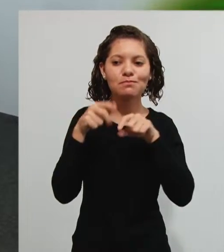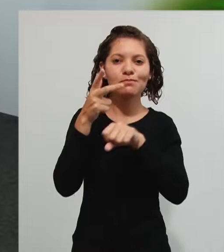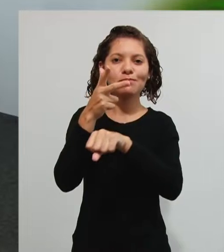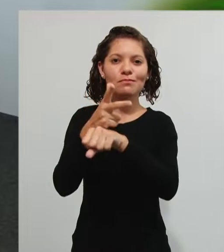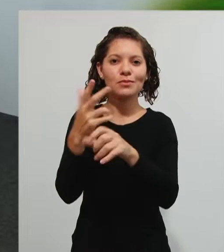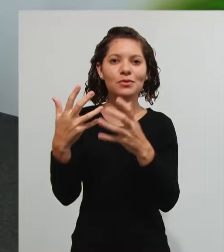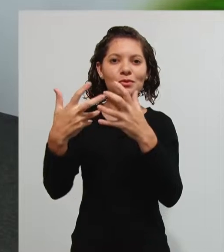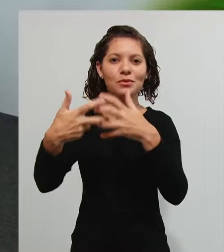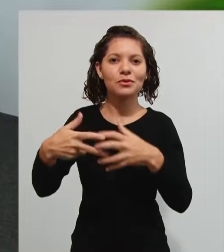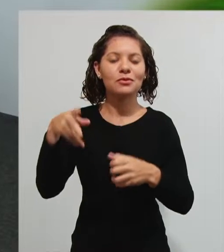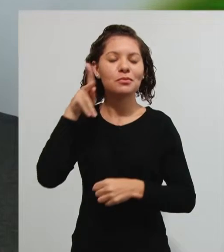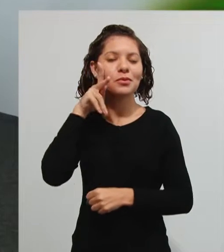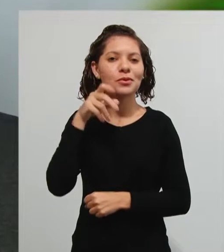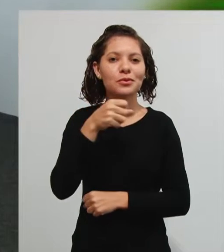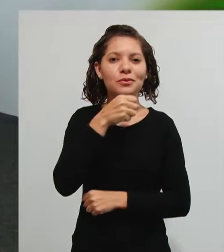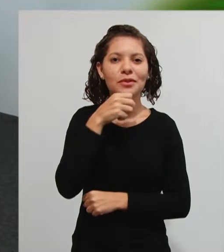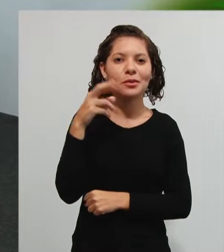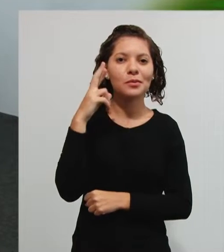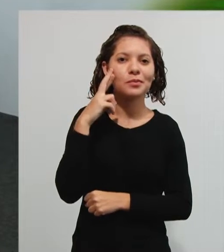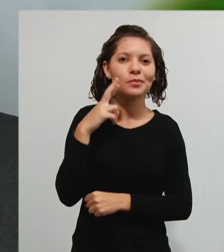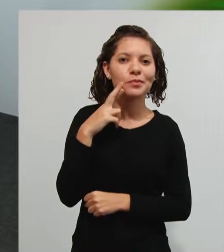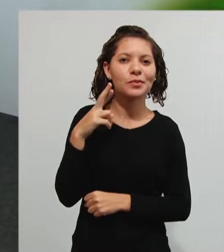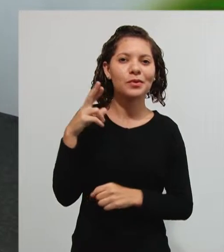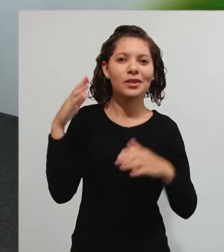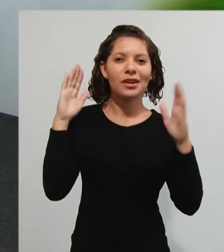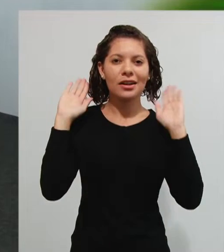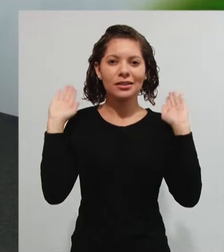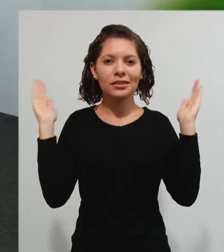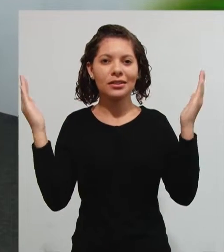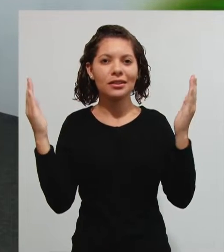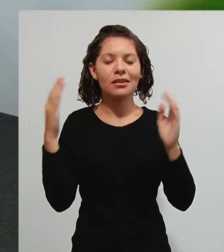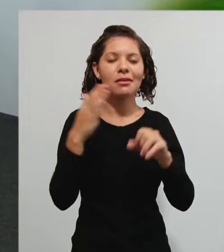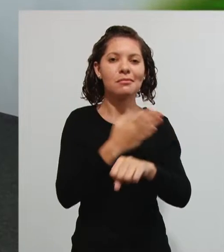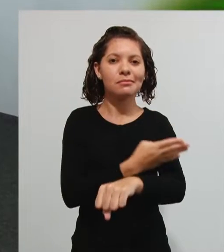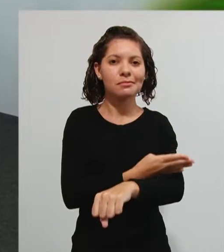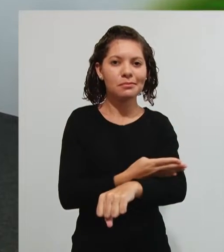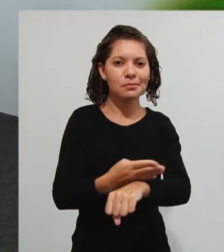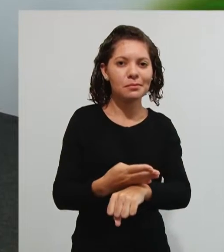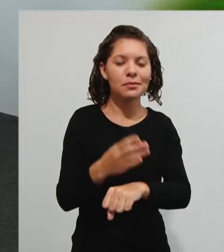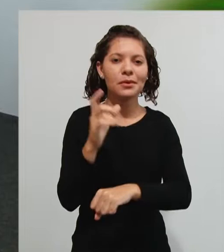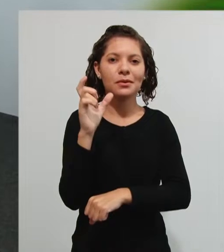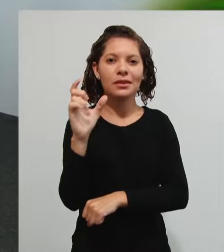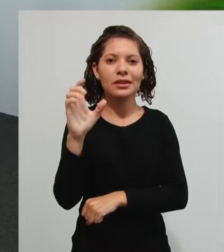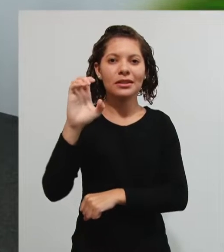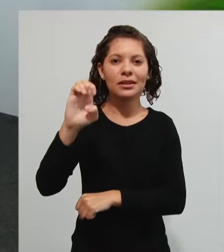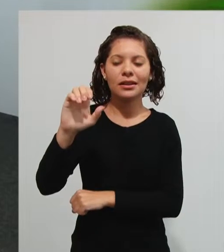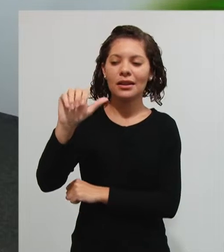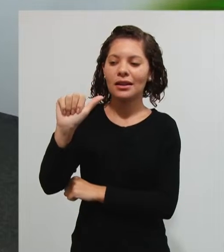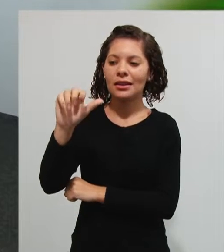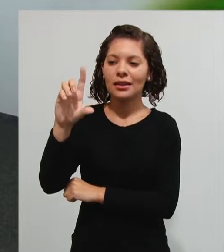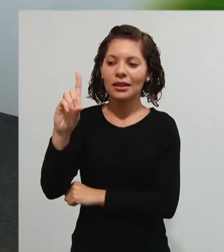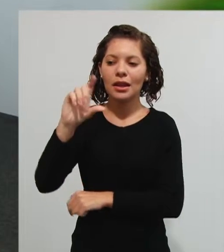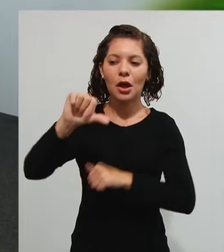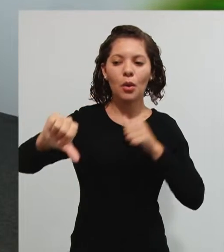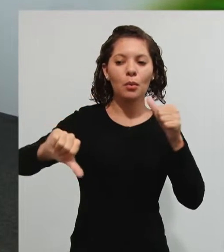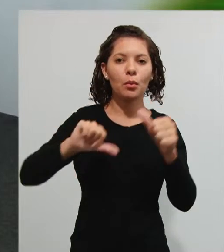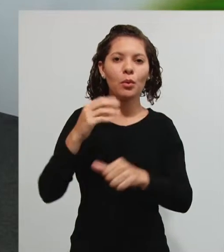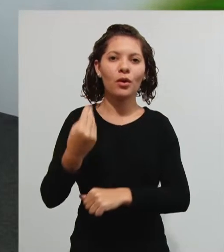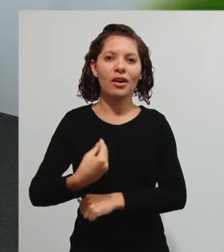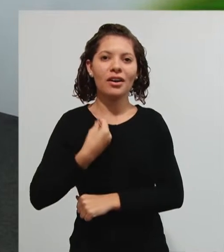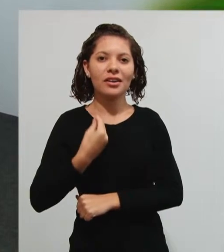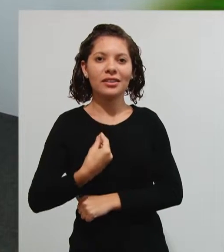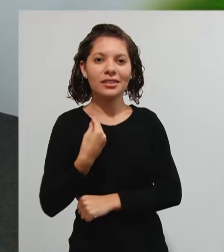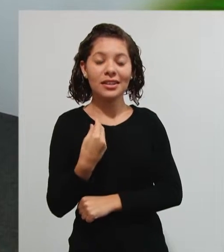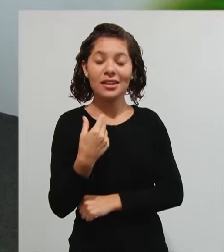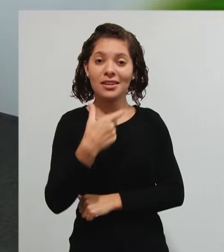Velho, Rondônia. Atrás de mim nós temos uma parede branca com letras verdes escrito EAD Mudando Realidades.